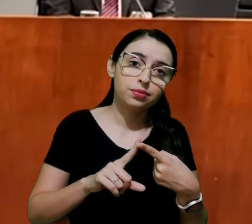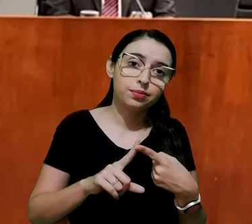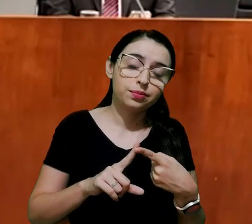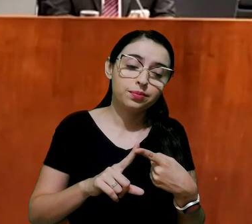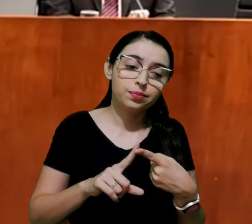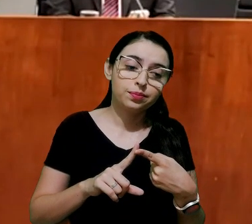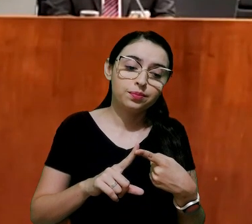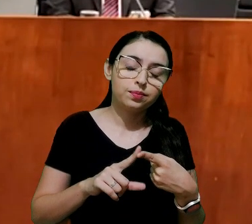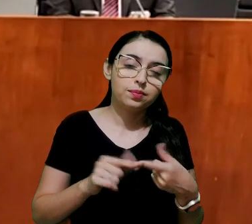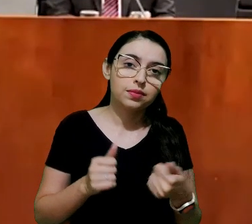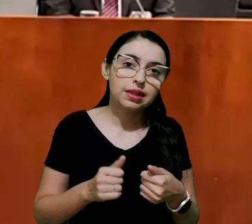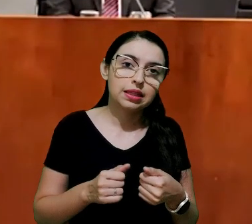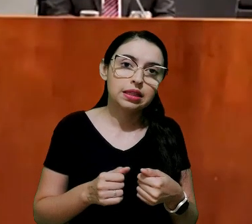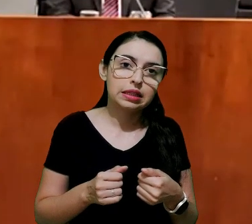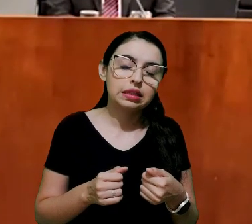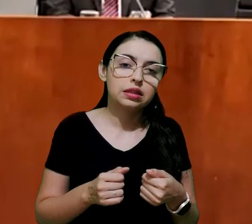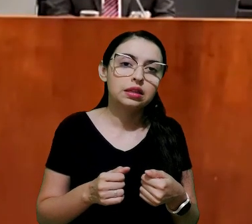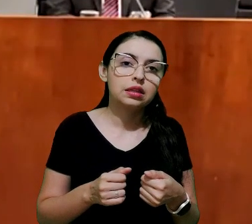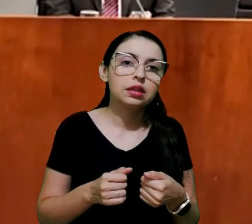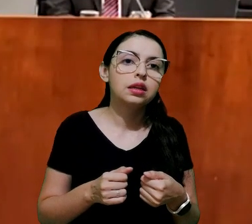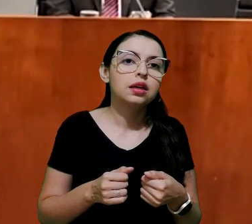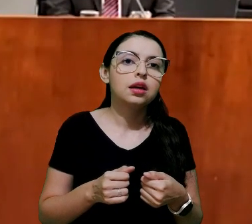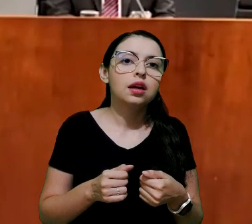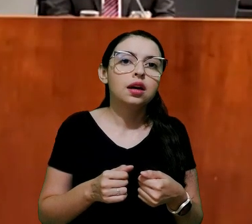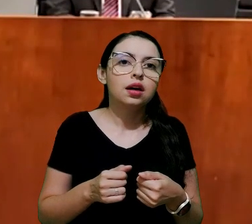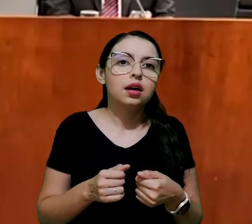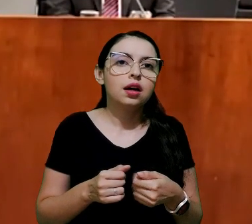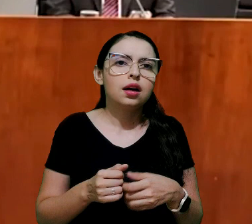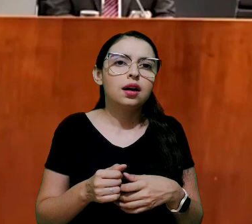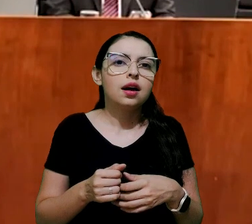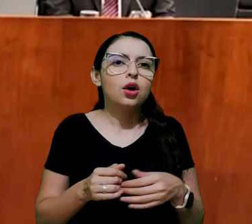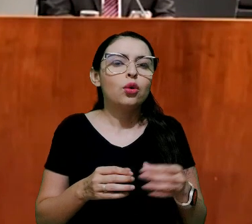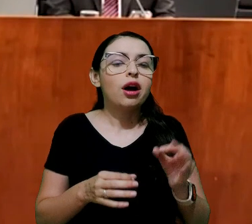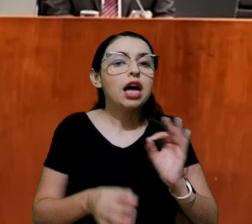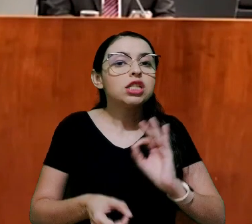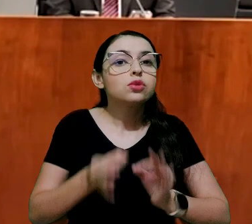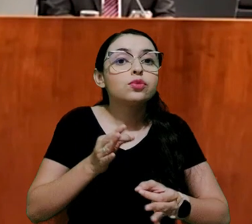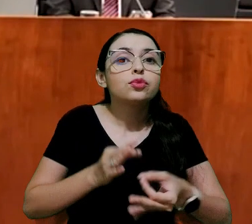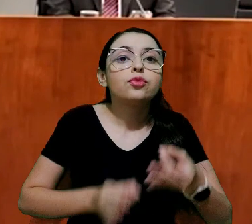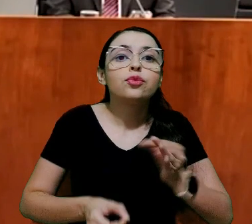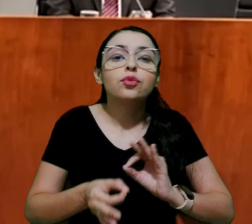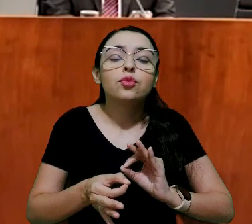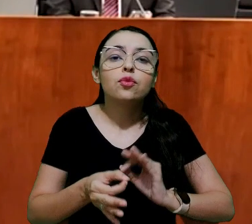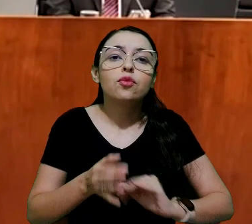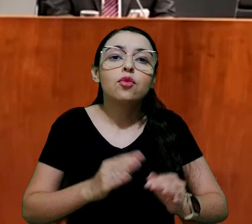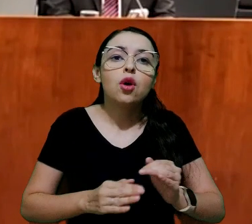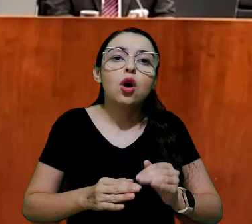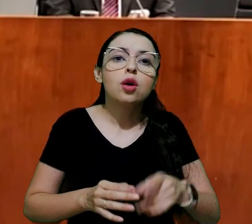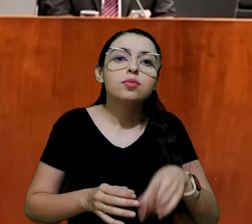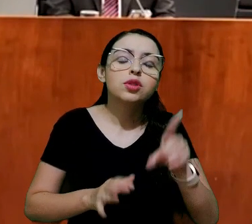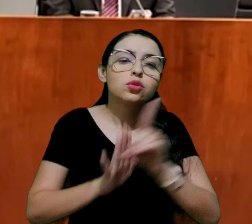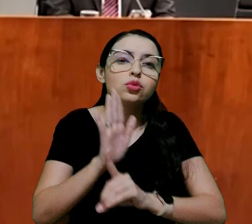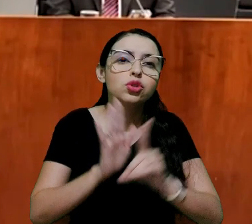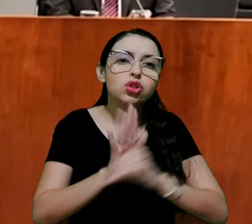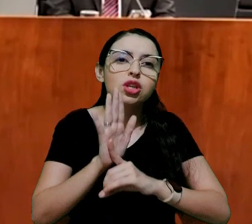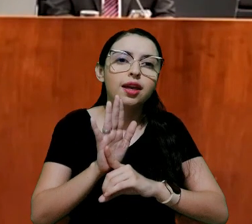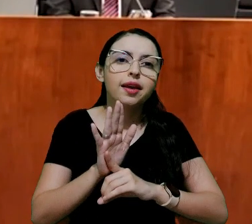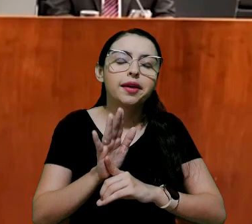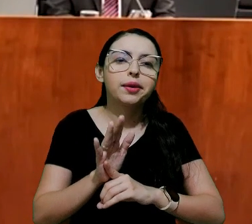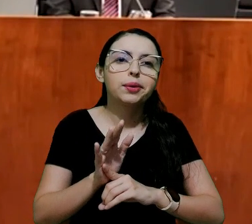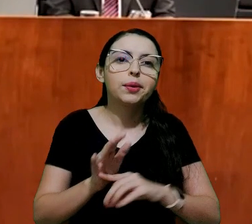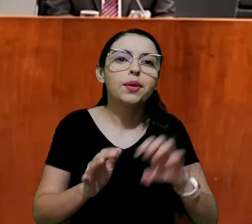que a interface do direito se dá com o direito empresarial, direito de sucessões,